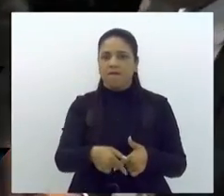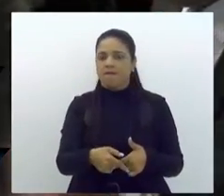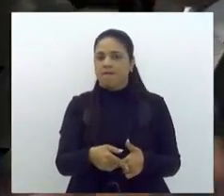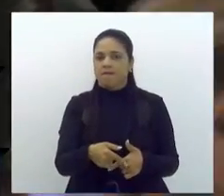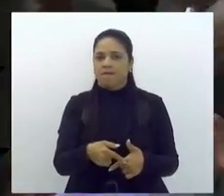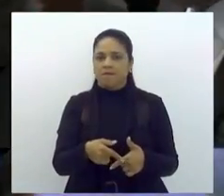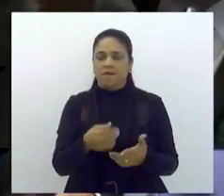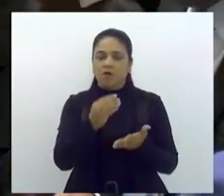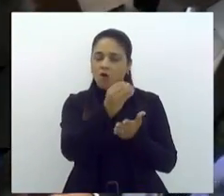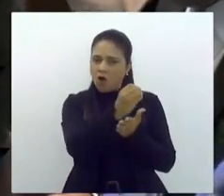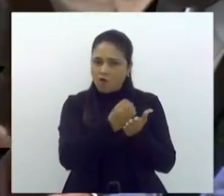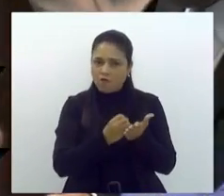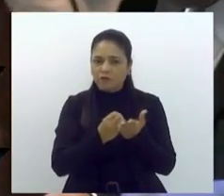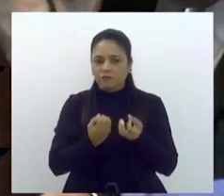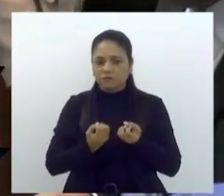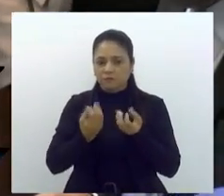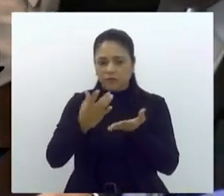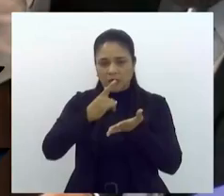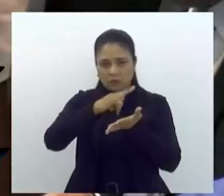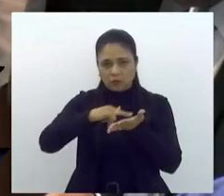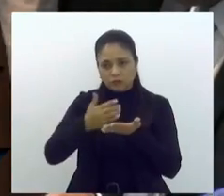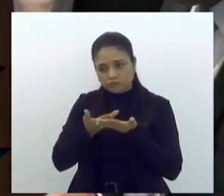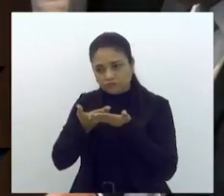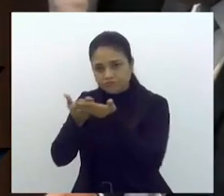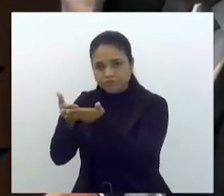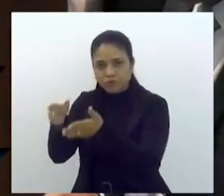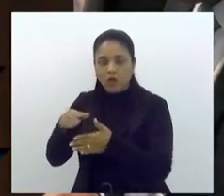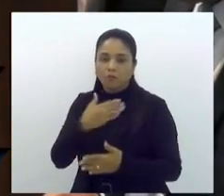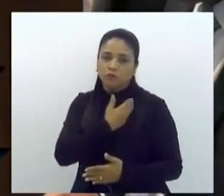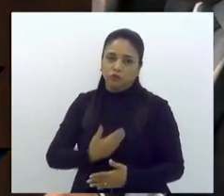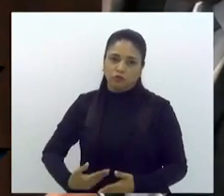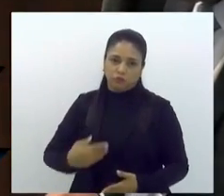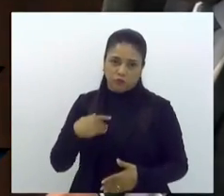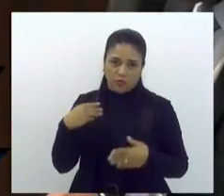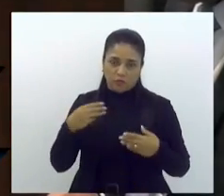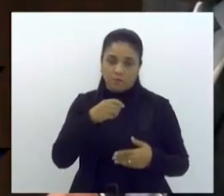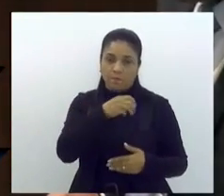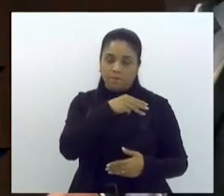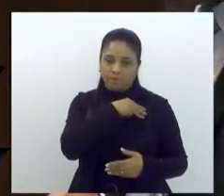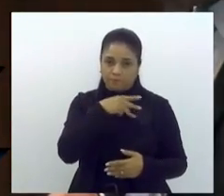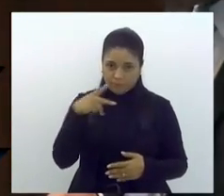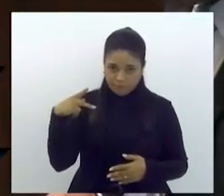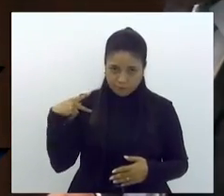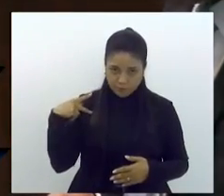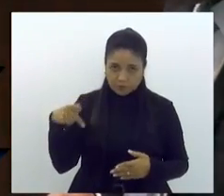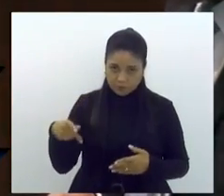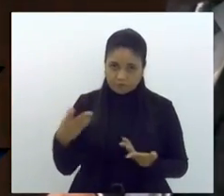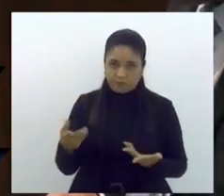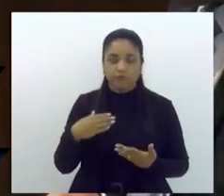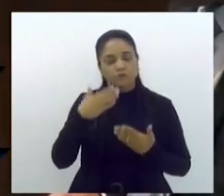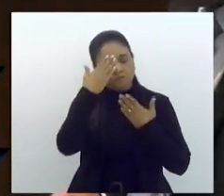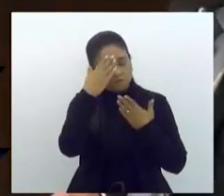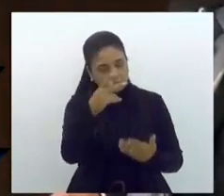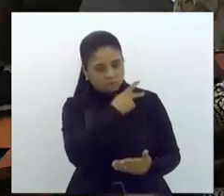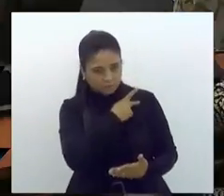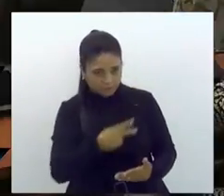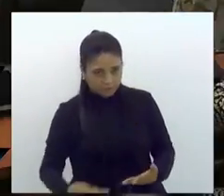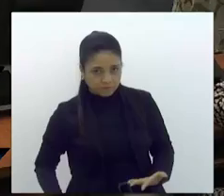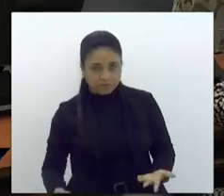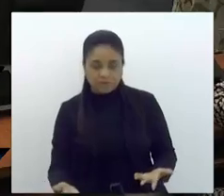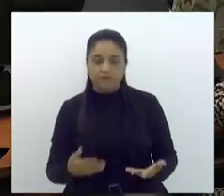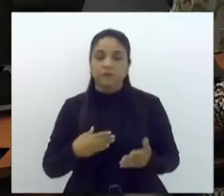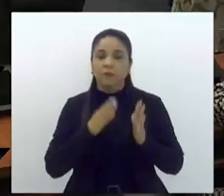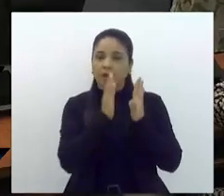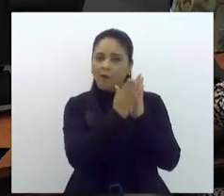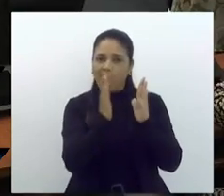Ofício ao Ministério Público para obter respostas Muito obrigado Presidente Obrigado Deputado Rodrigo Amorim pela parte pela ordem